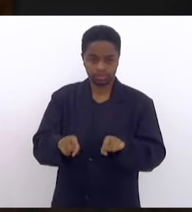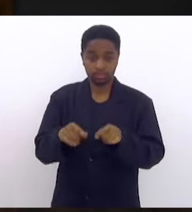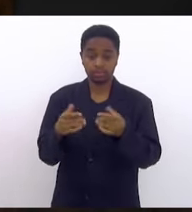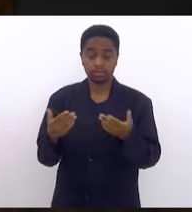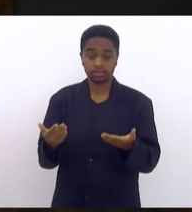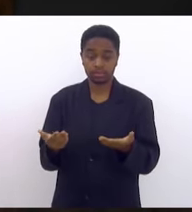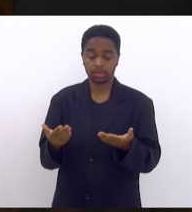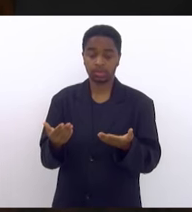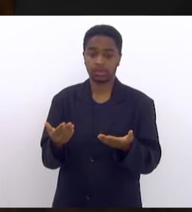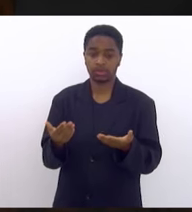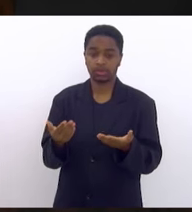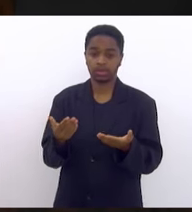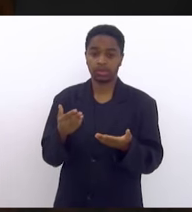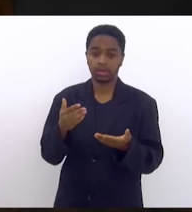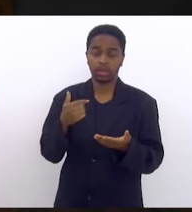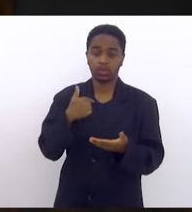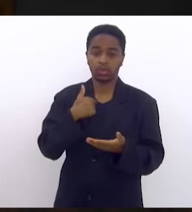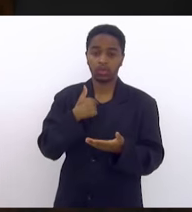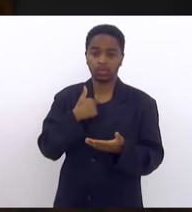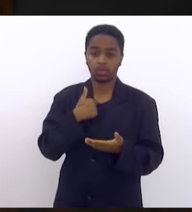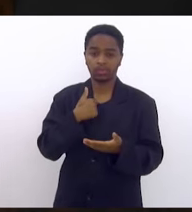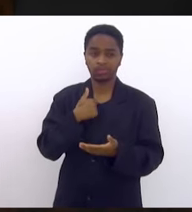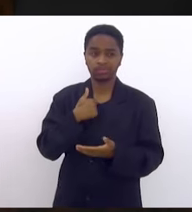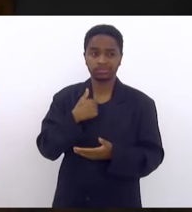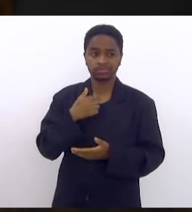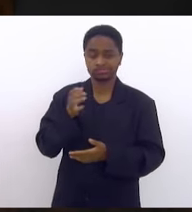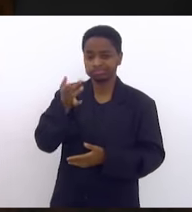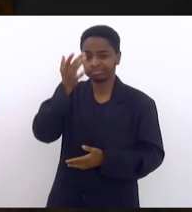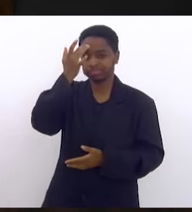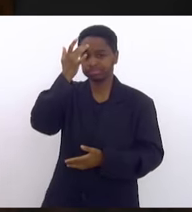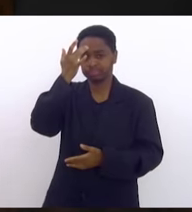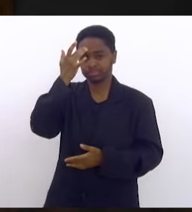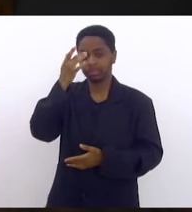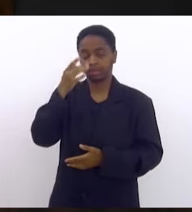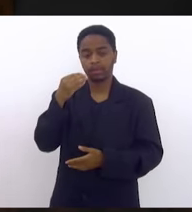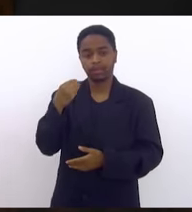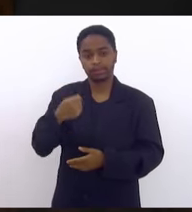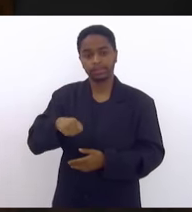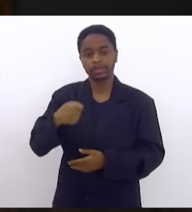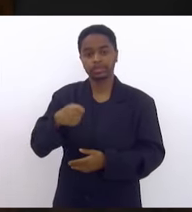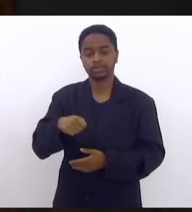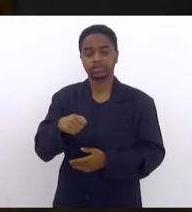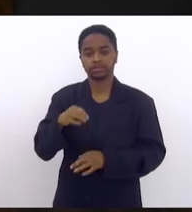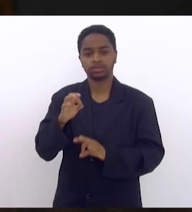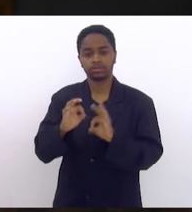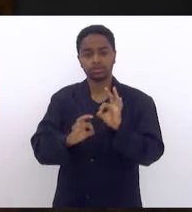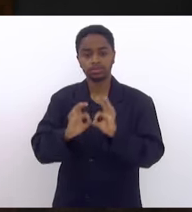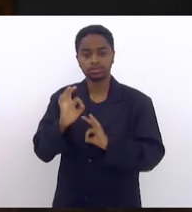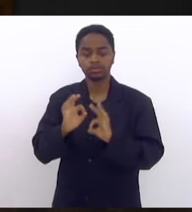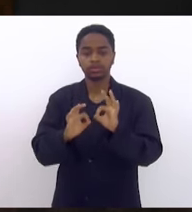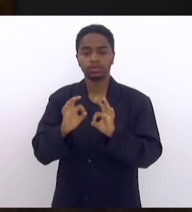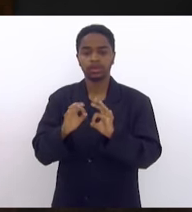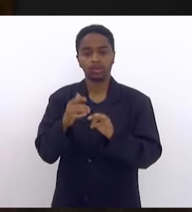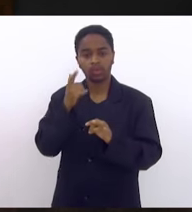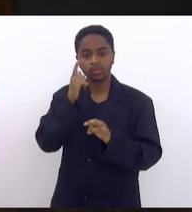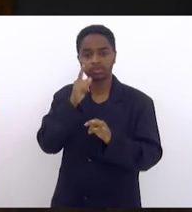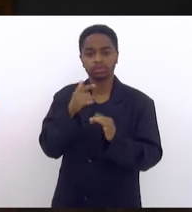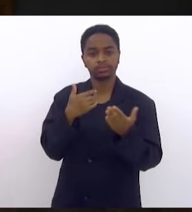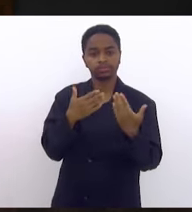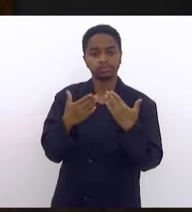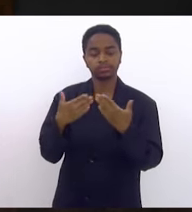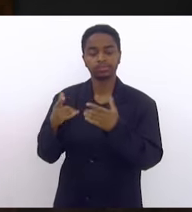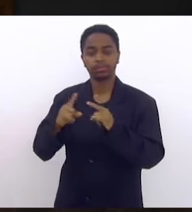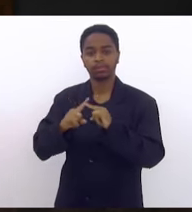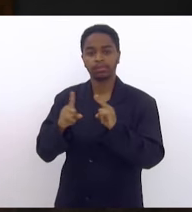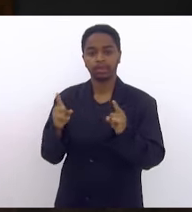por mais que eu tenha isso na minha cabeça, né, de construir, formar diálogos,